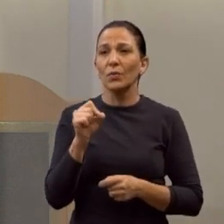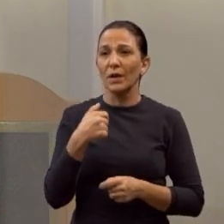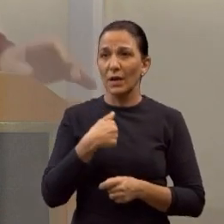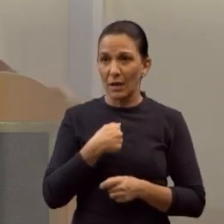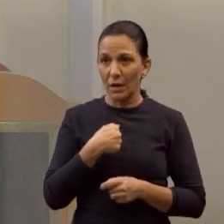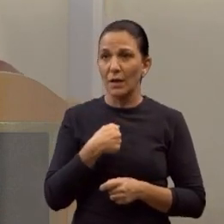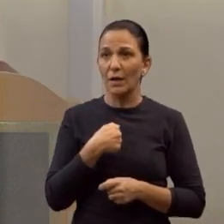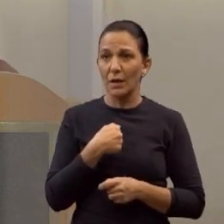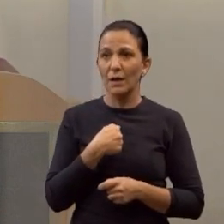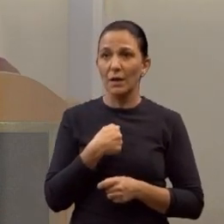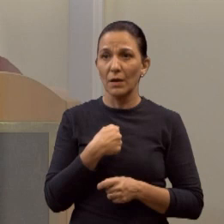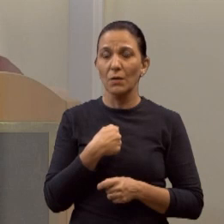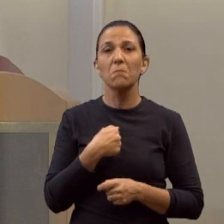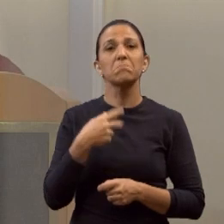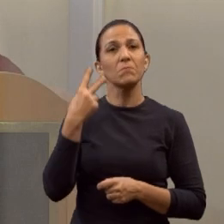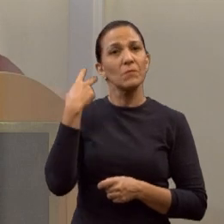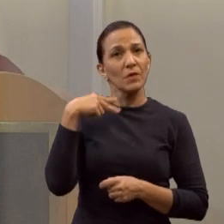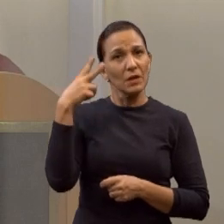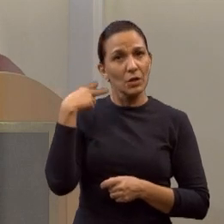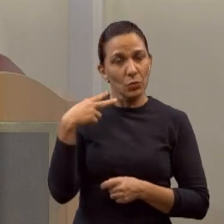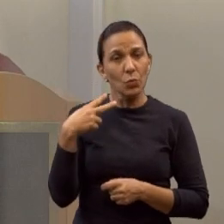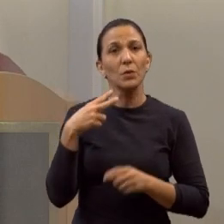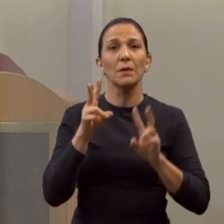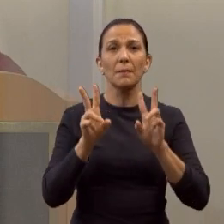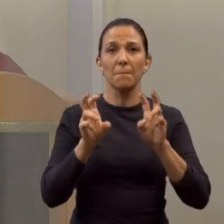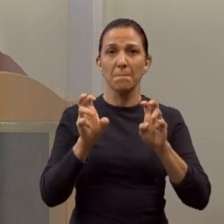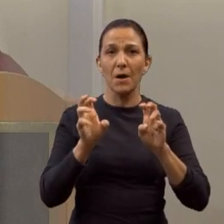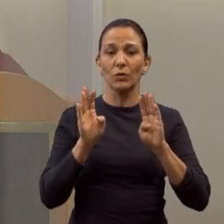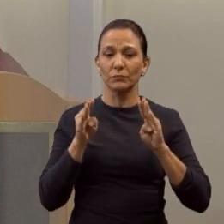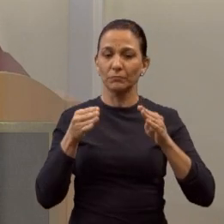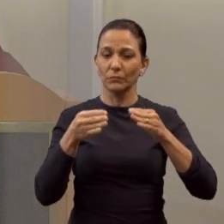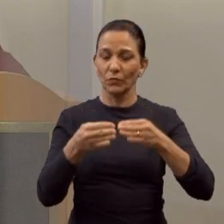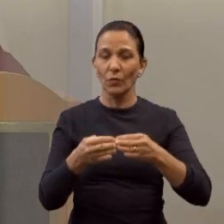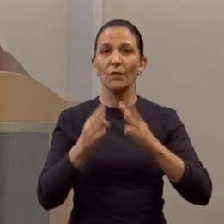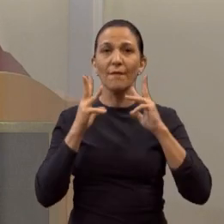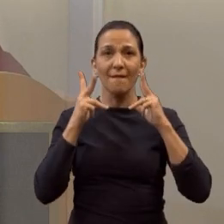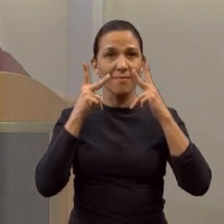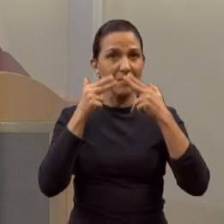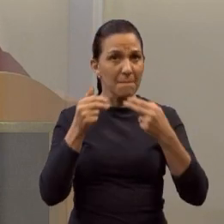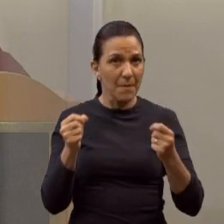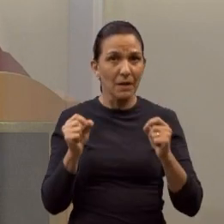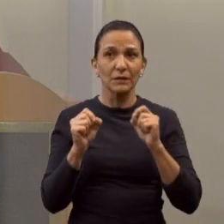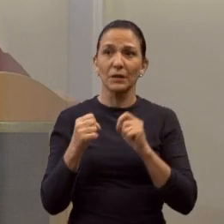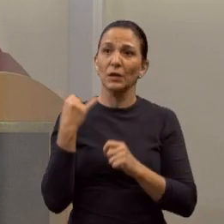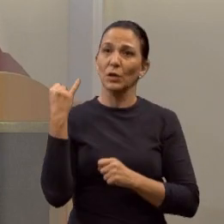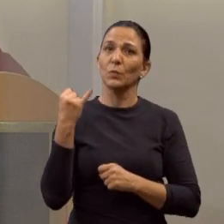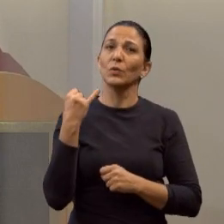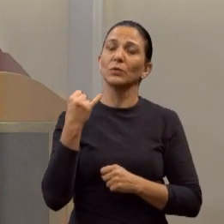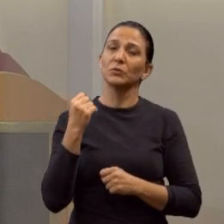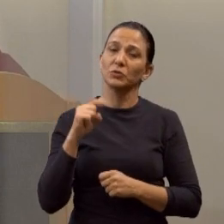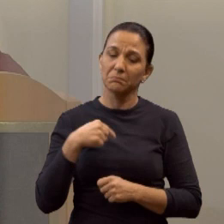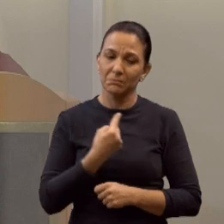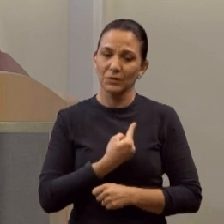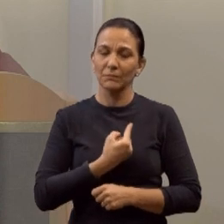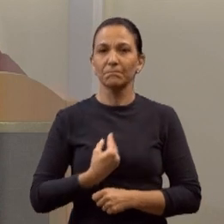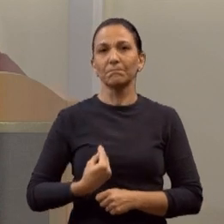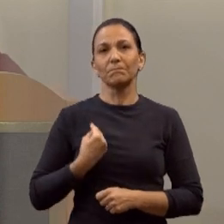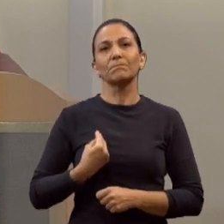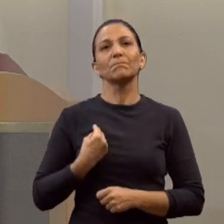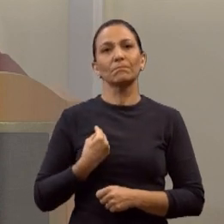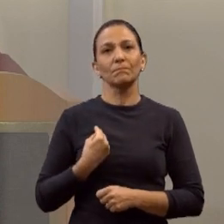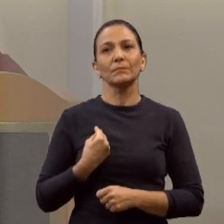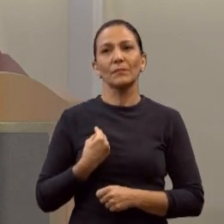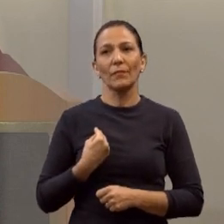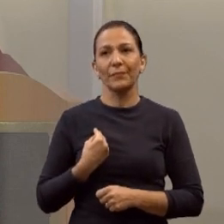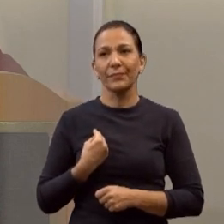eu sou uma parlamentar que carrega essa pauta da causa animal e o como eles são importantes para nós. Então,